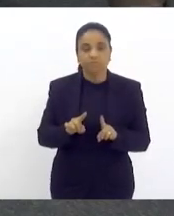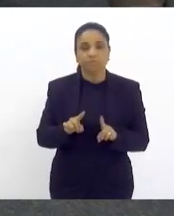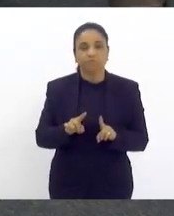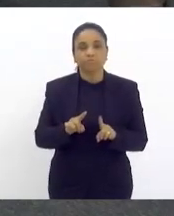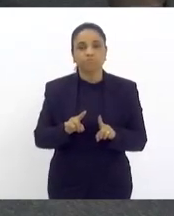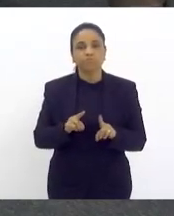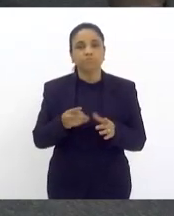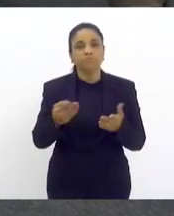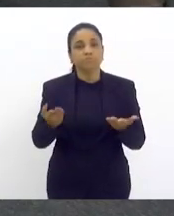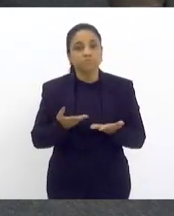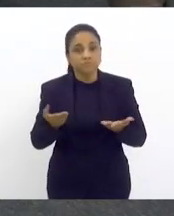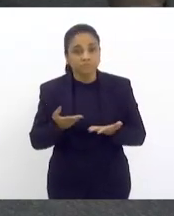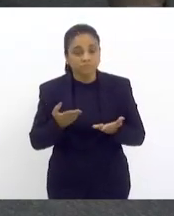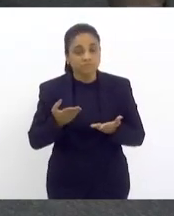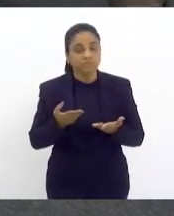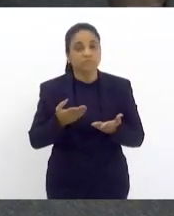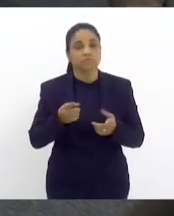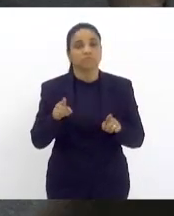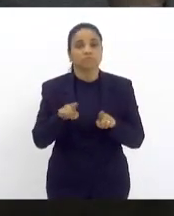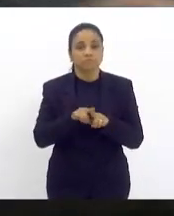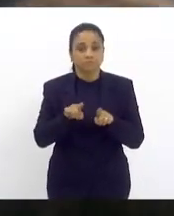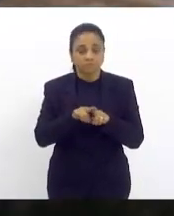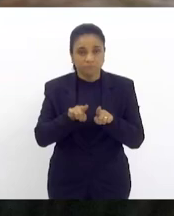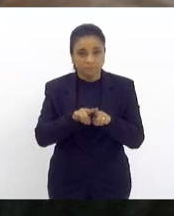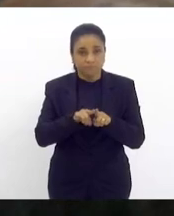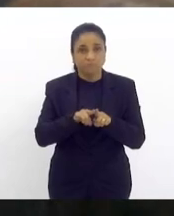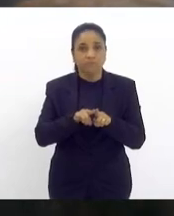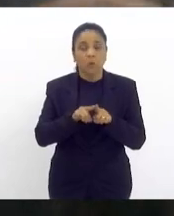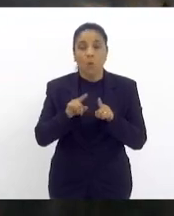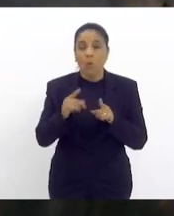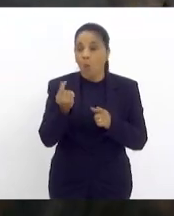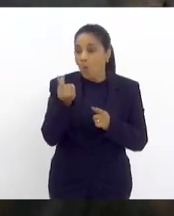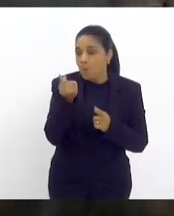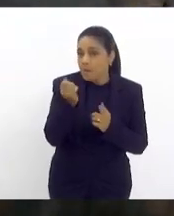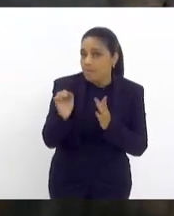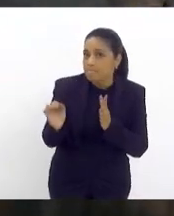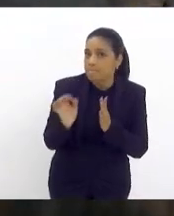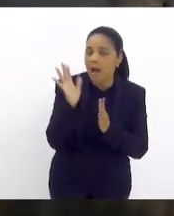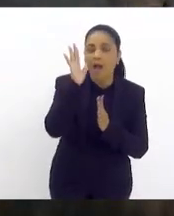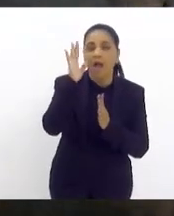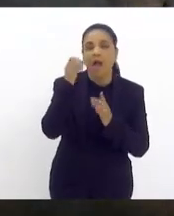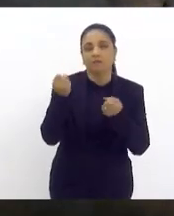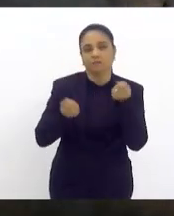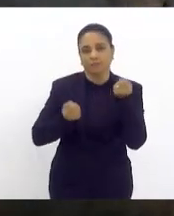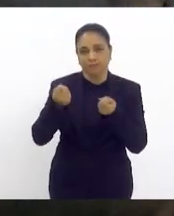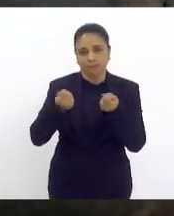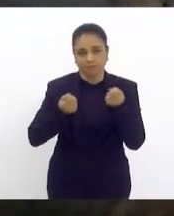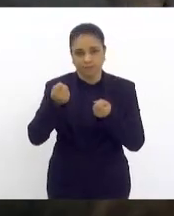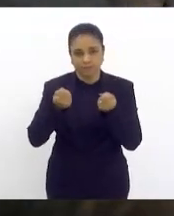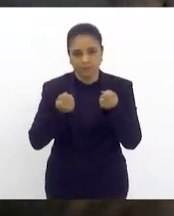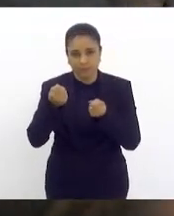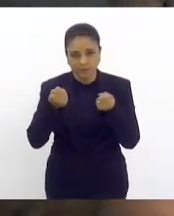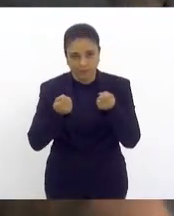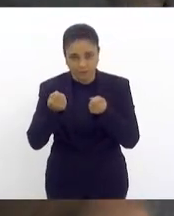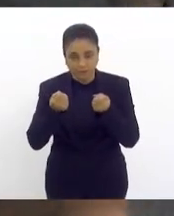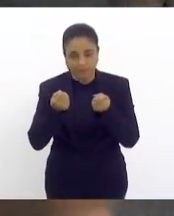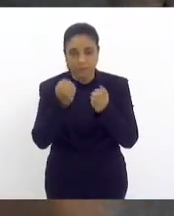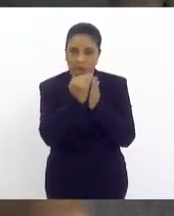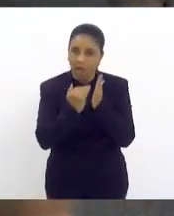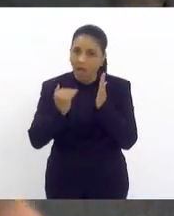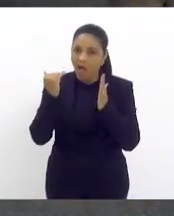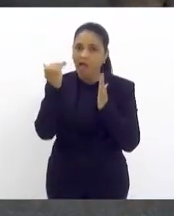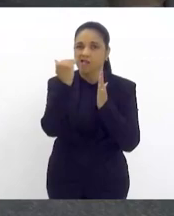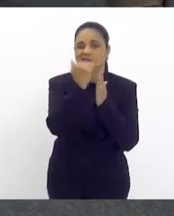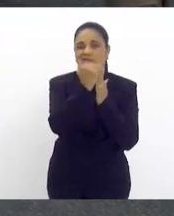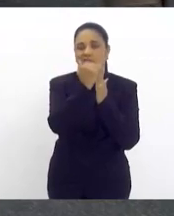se enfrenta ainda Presidente e a elevação dos preços dos veículos que evoluíram em Patamares bem acima